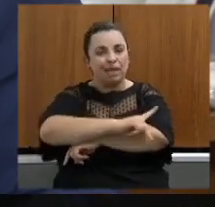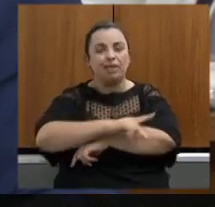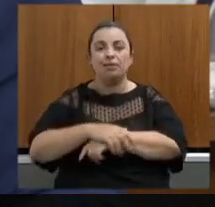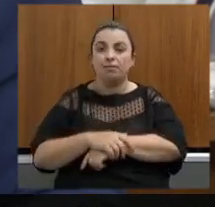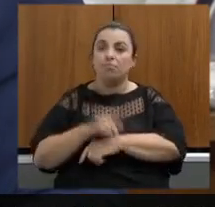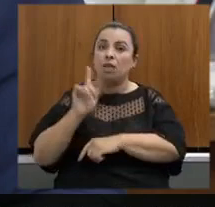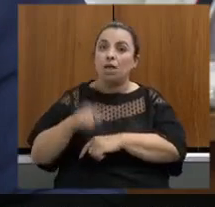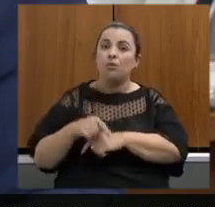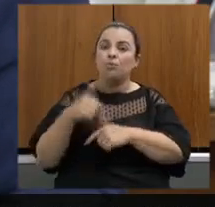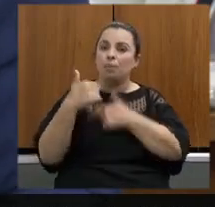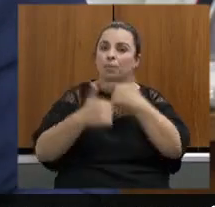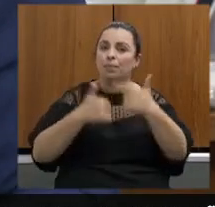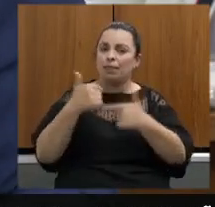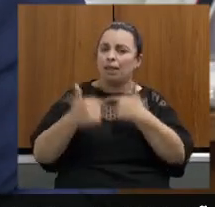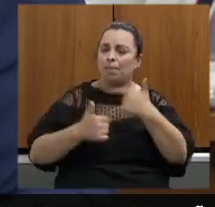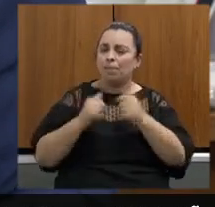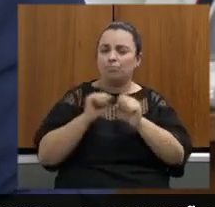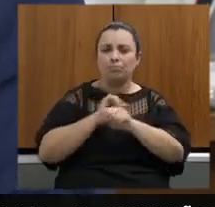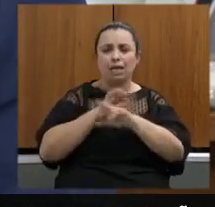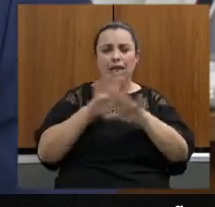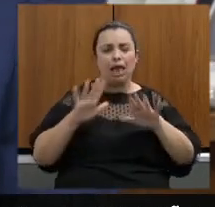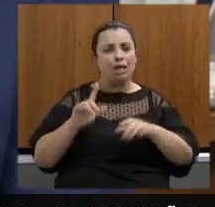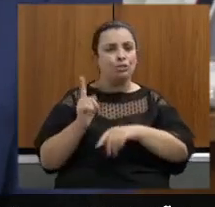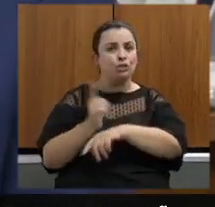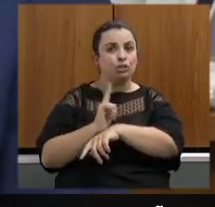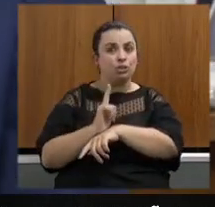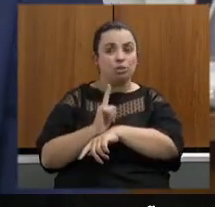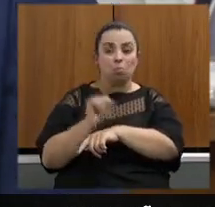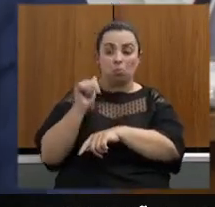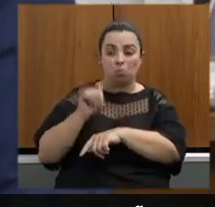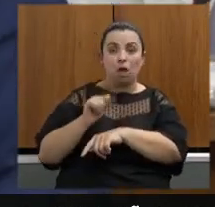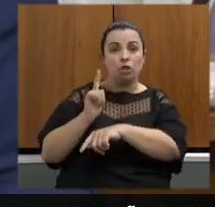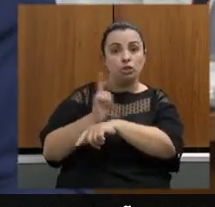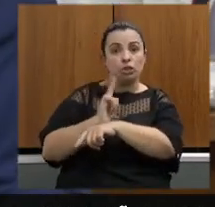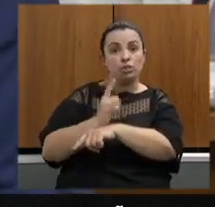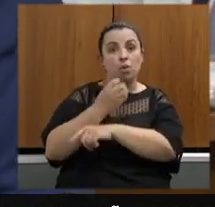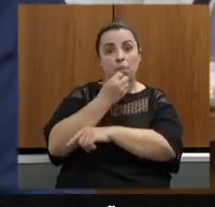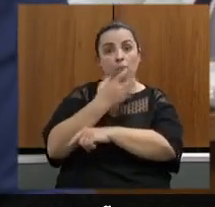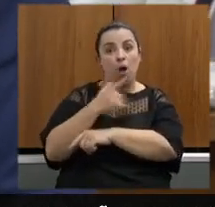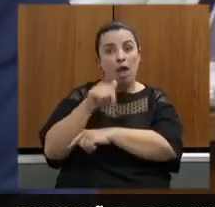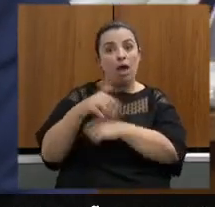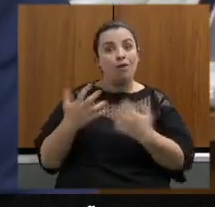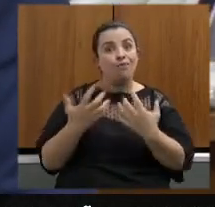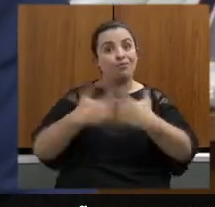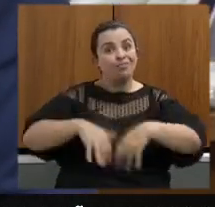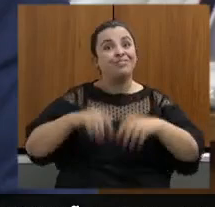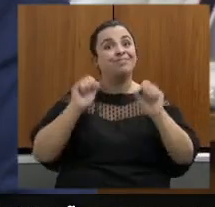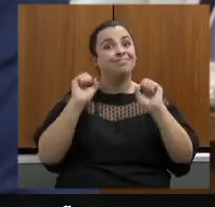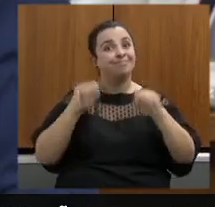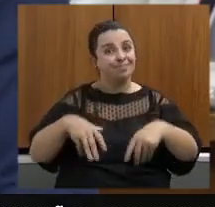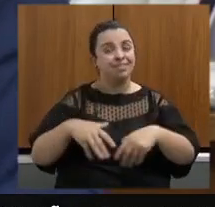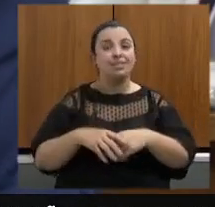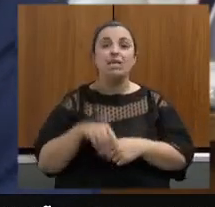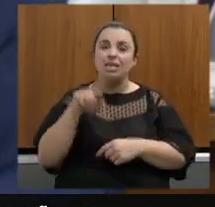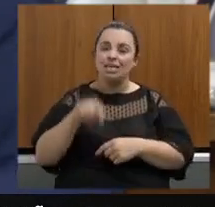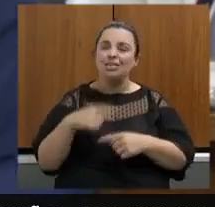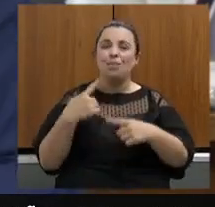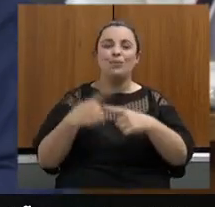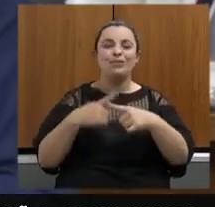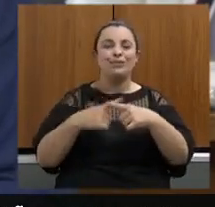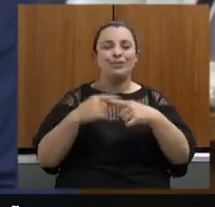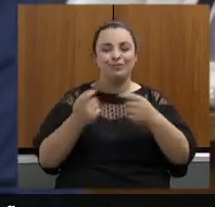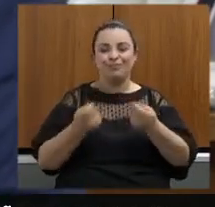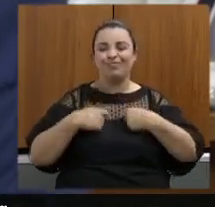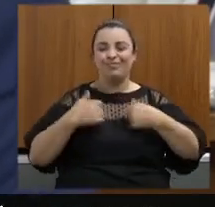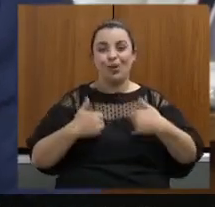né outra a de que a boa gestão funciona né então isso é motivo de muito orgulho